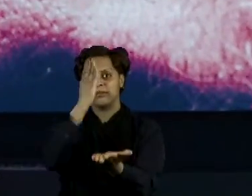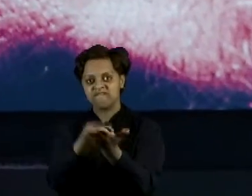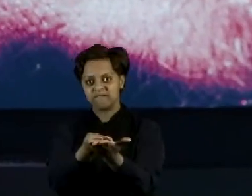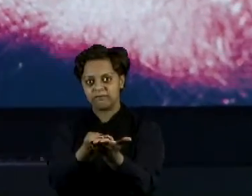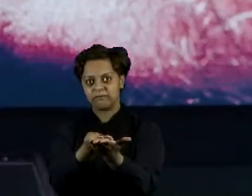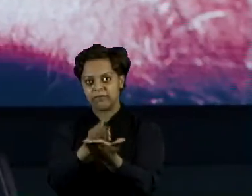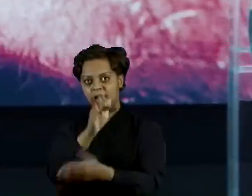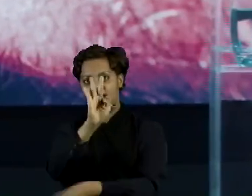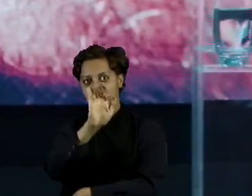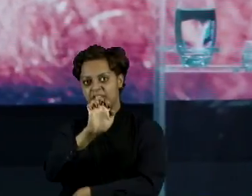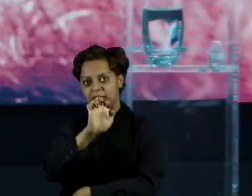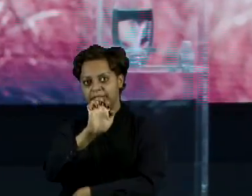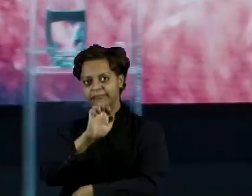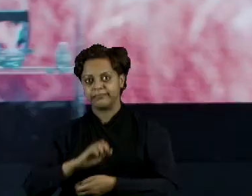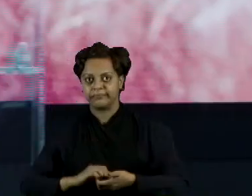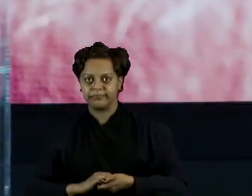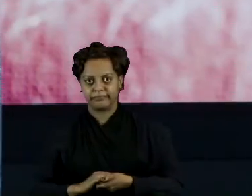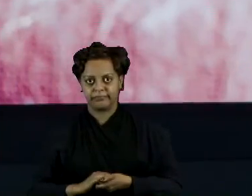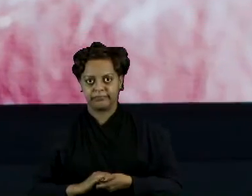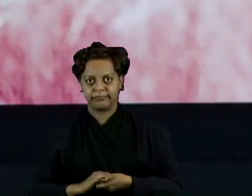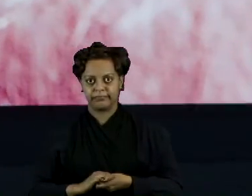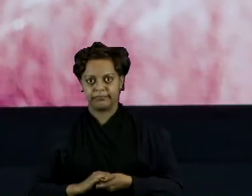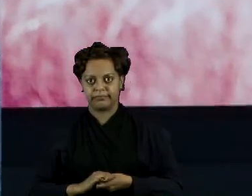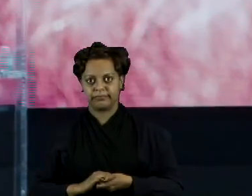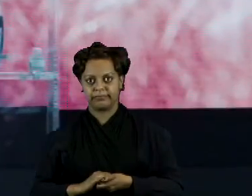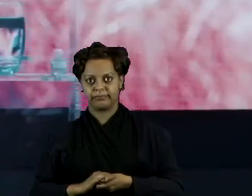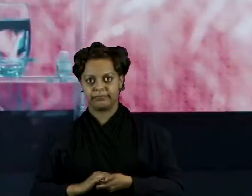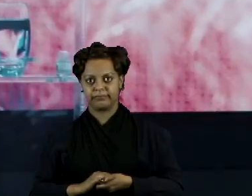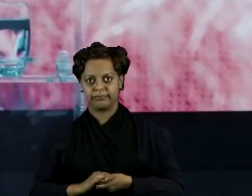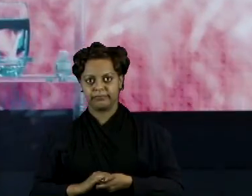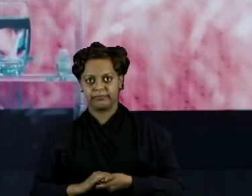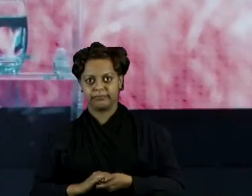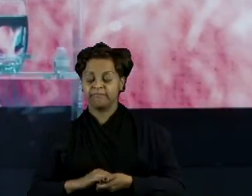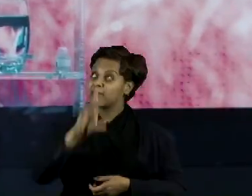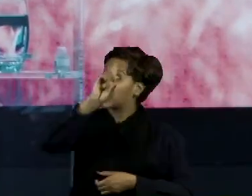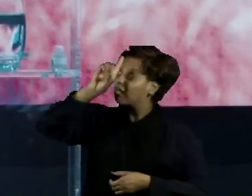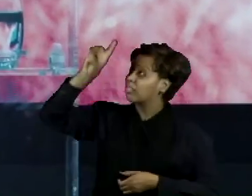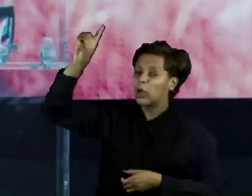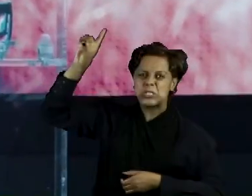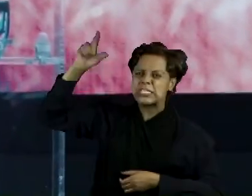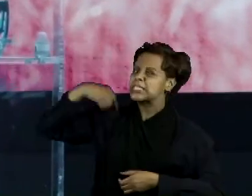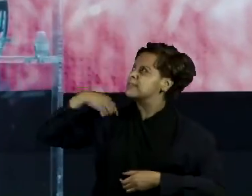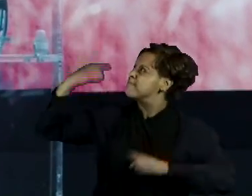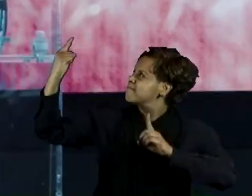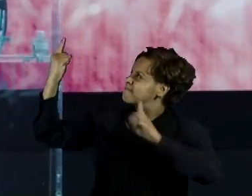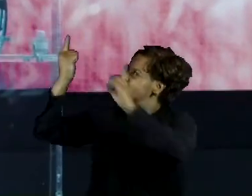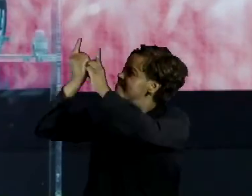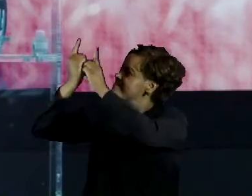Com um encontro com esse Deus,